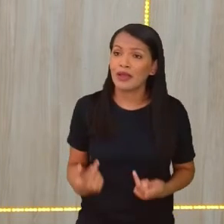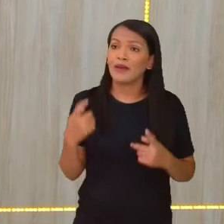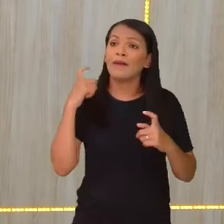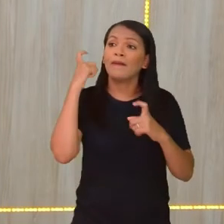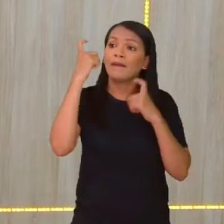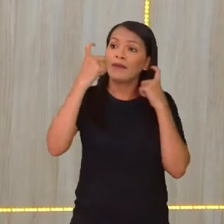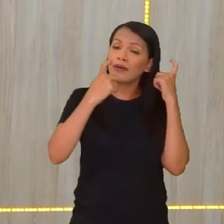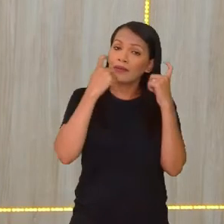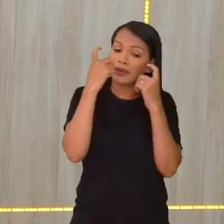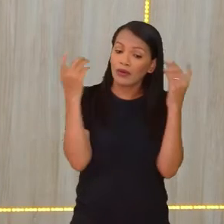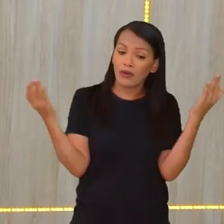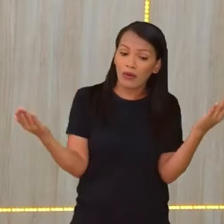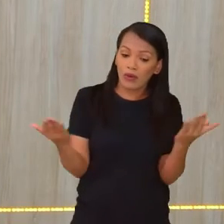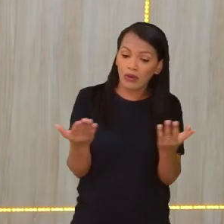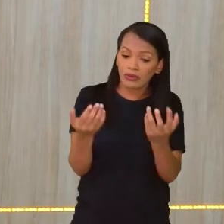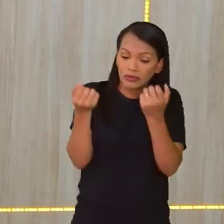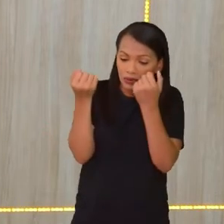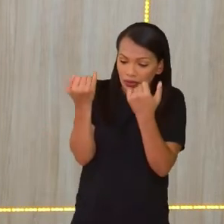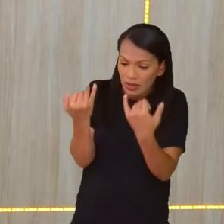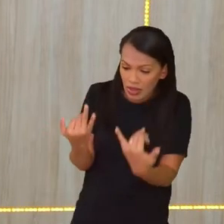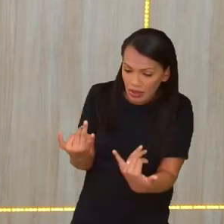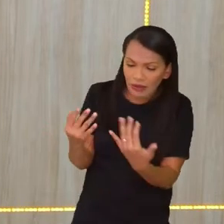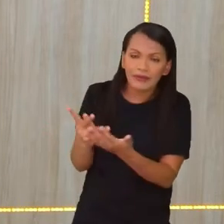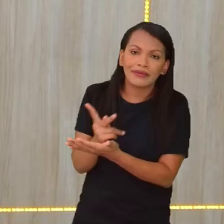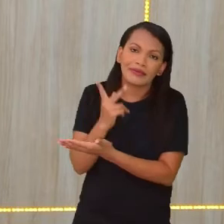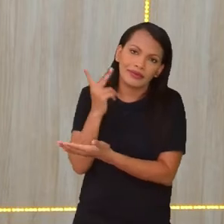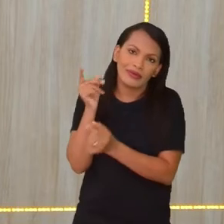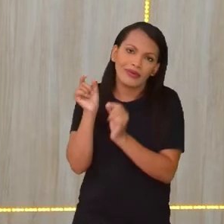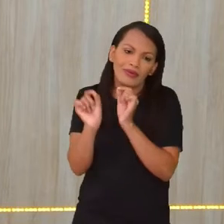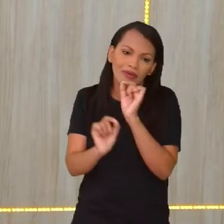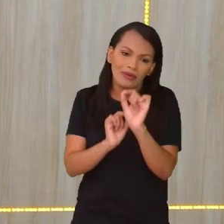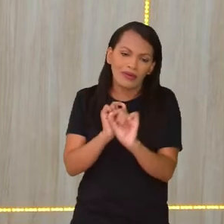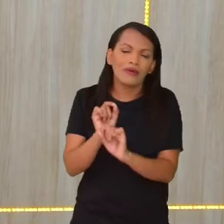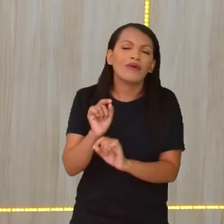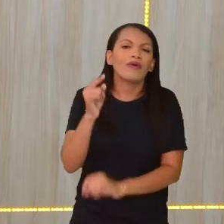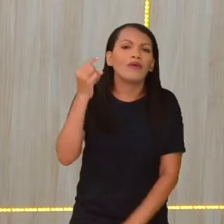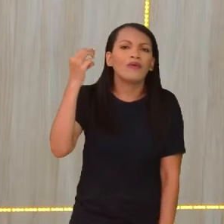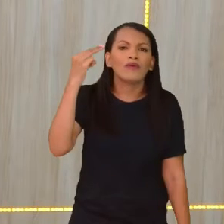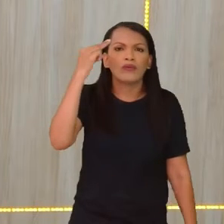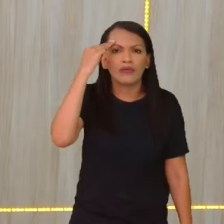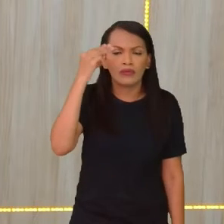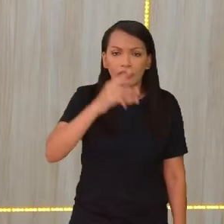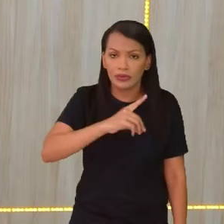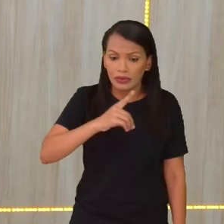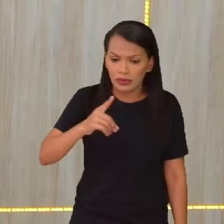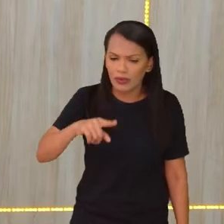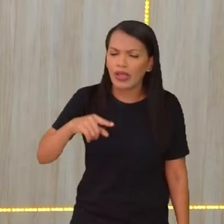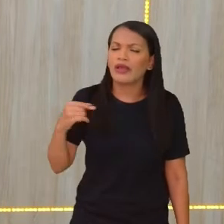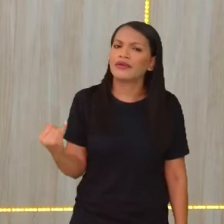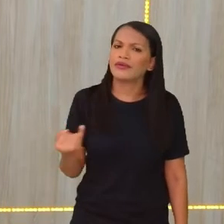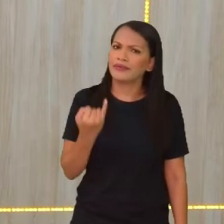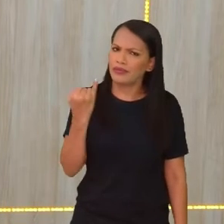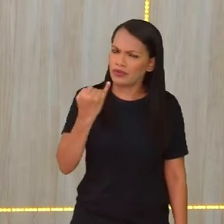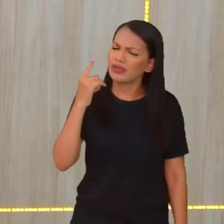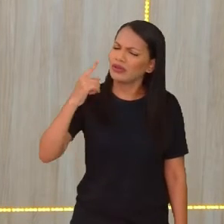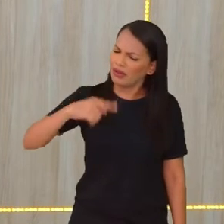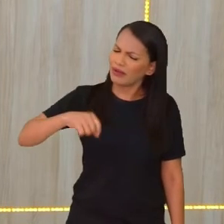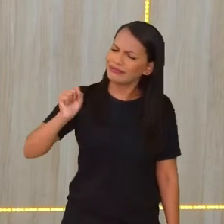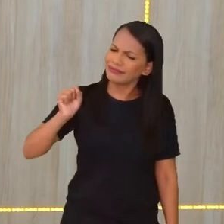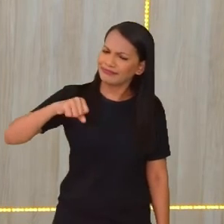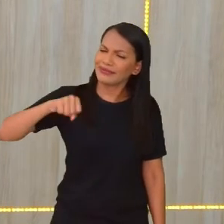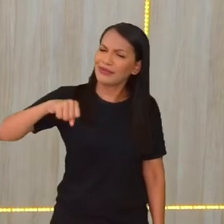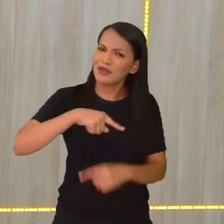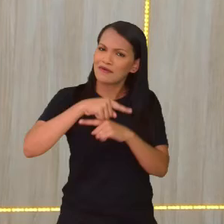mais com a questão da explicação dos fatos do que uma simples memorização de data. É importante?